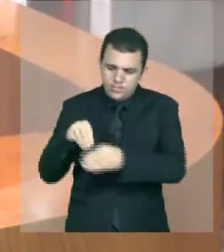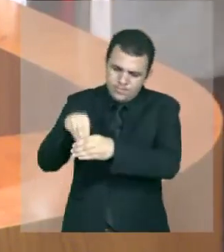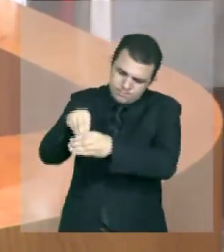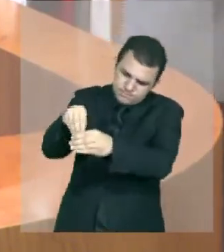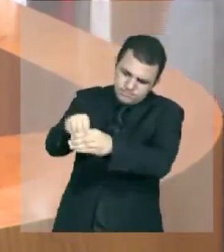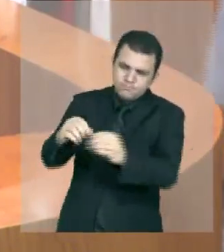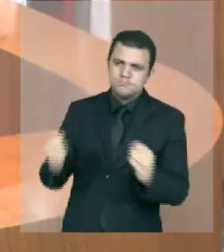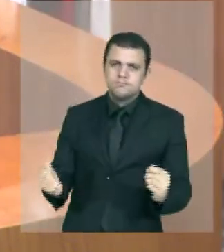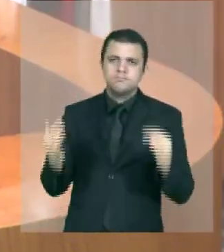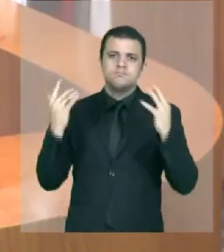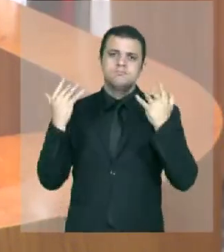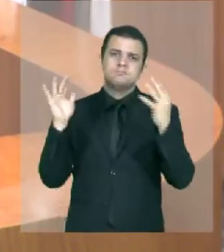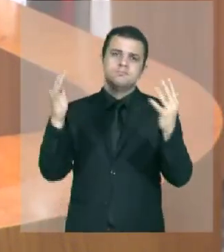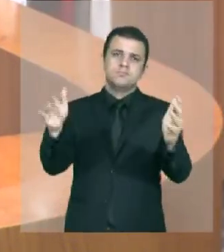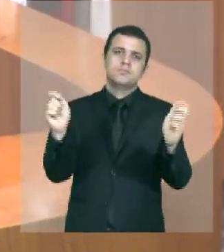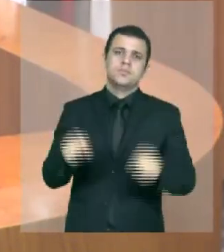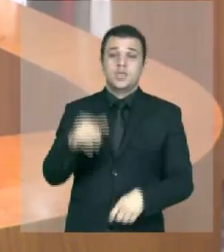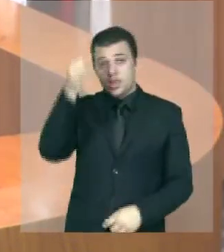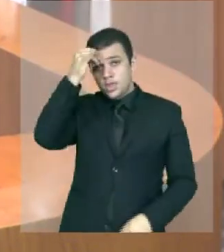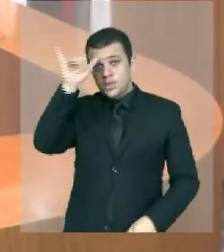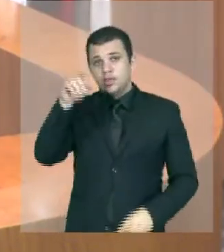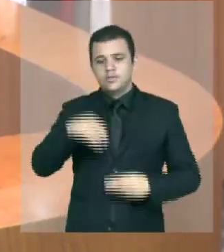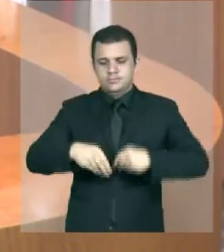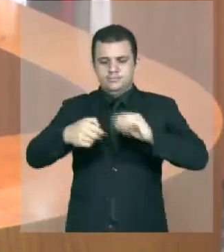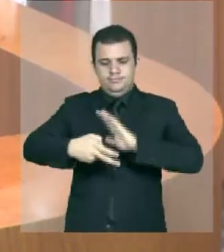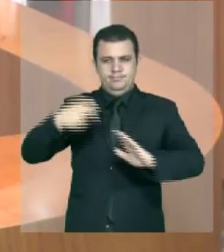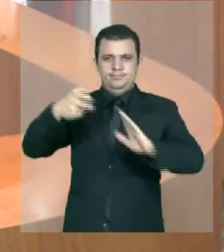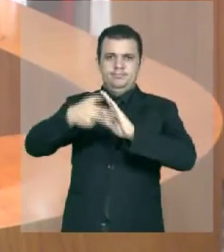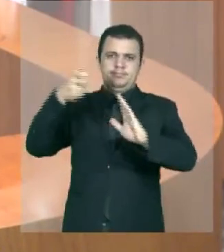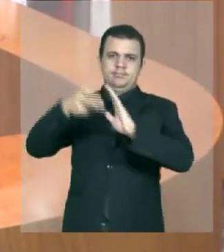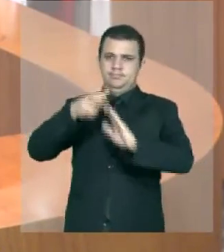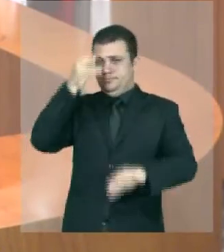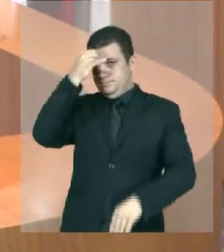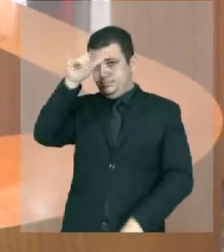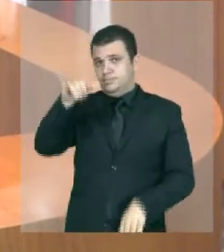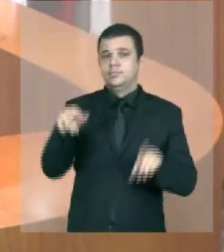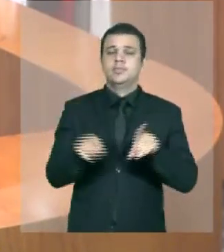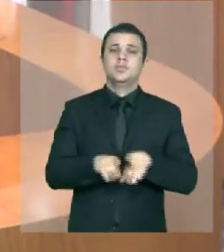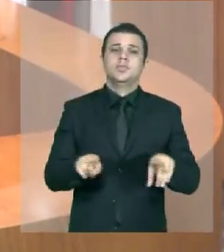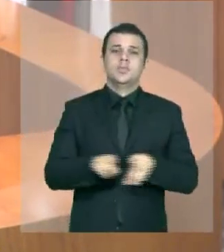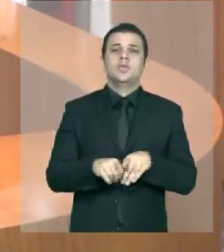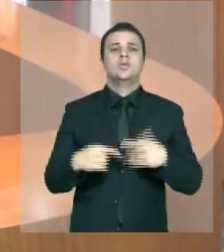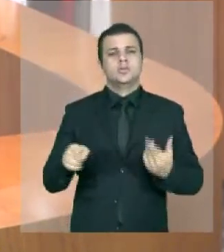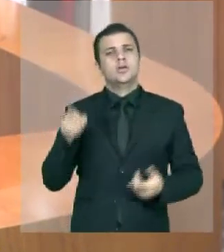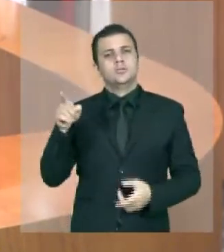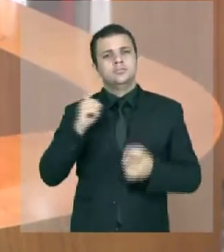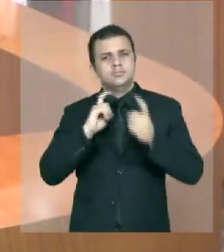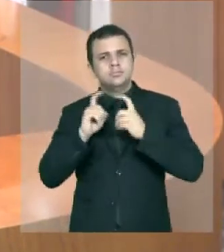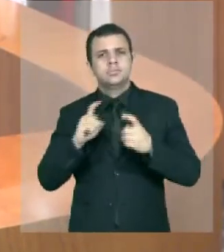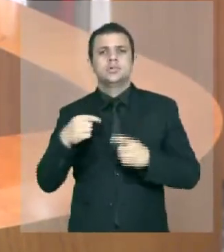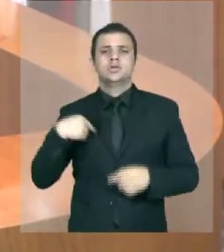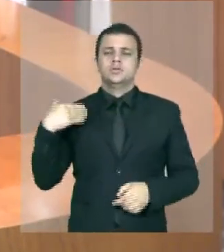Então, foram essas as nossas considerações, defendendo a Assembleia, levando informações e participando de um momento tão interativo e